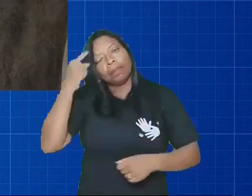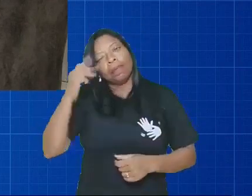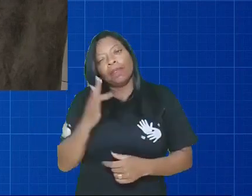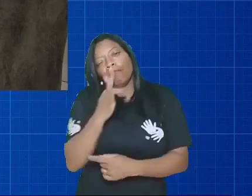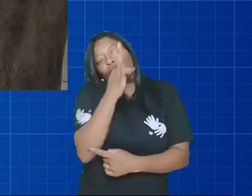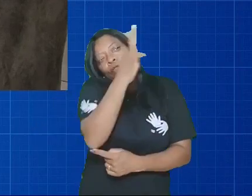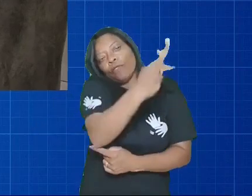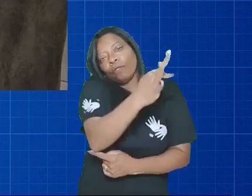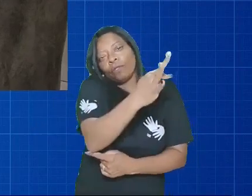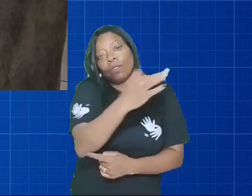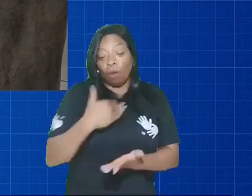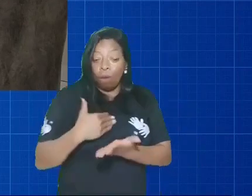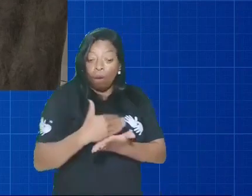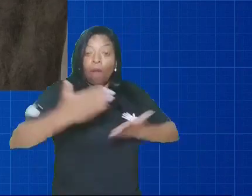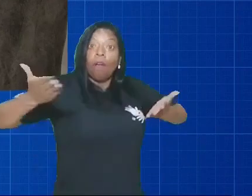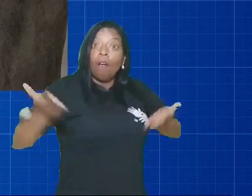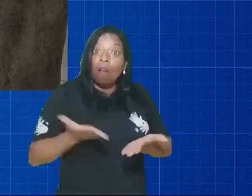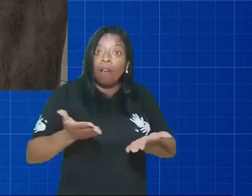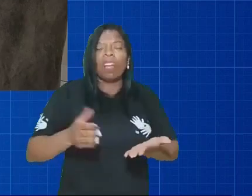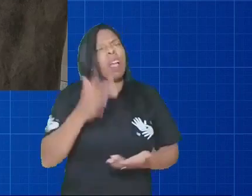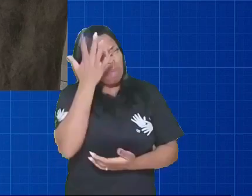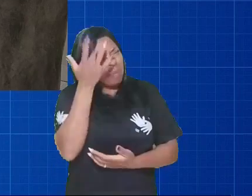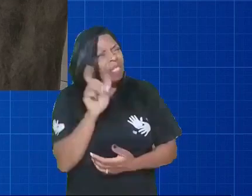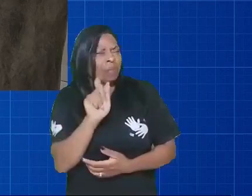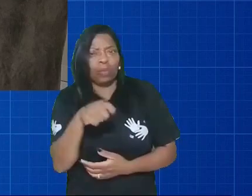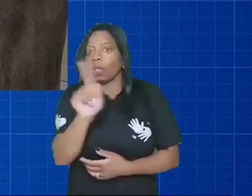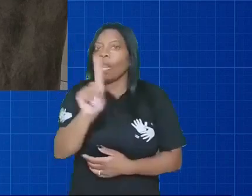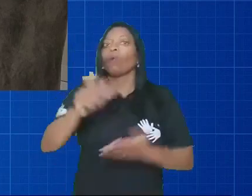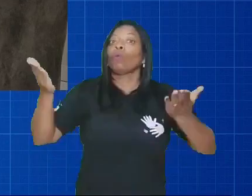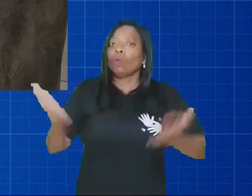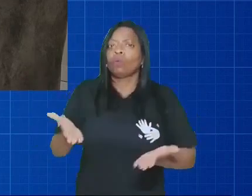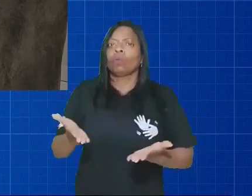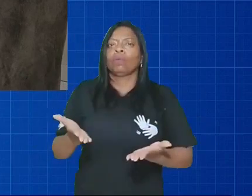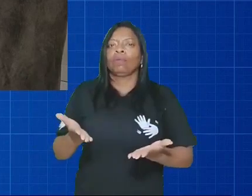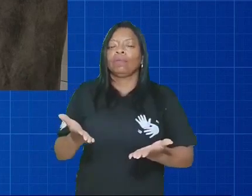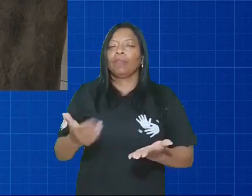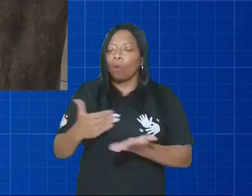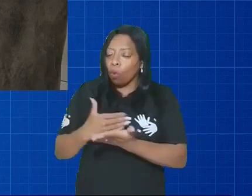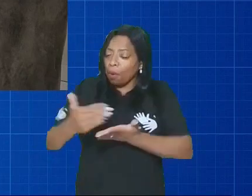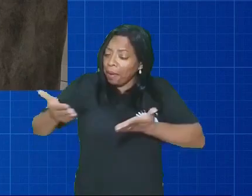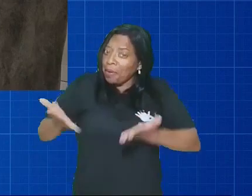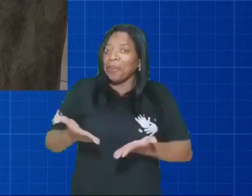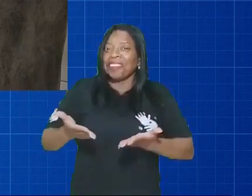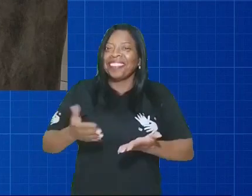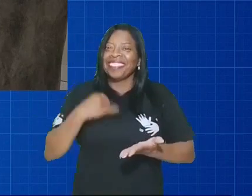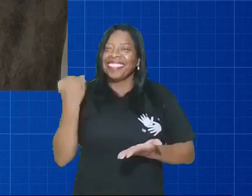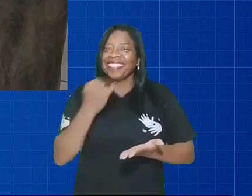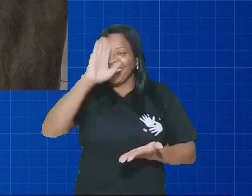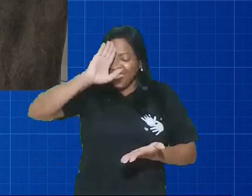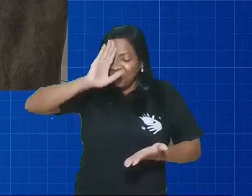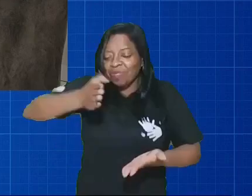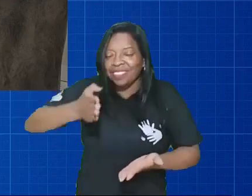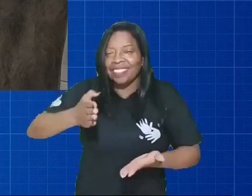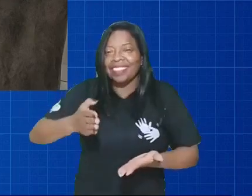um hoje que eu vou deixar para amanhã, mas é um hoje para já. E que aí eu vejo como fundamental as leis, as